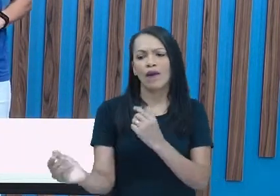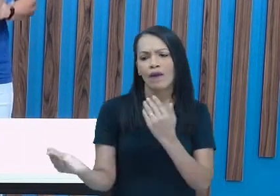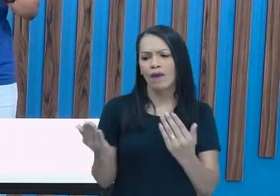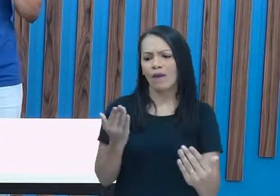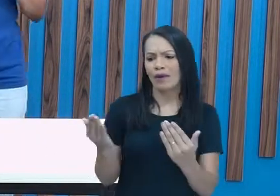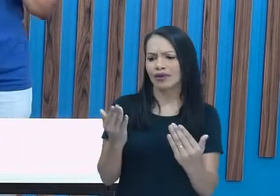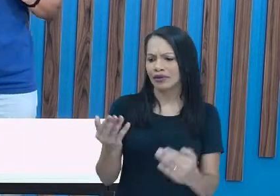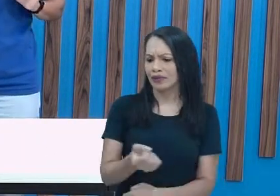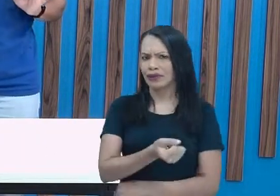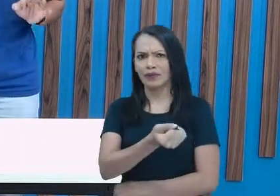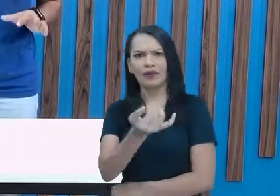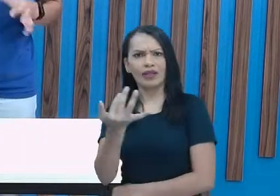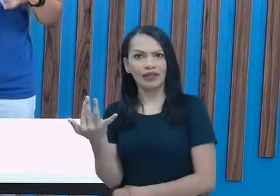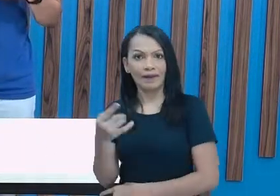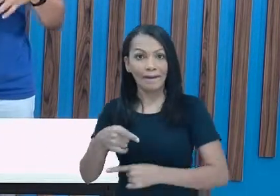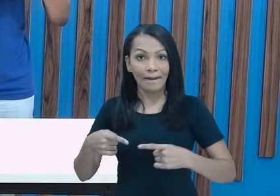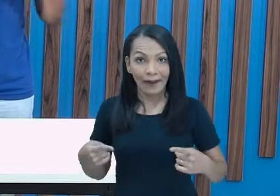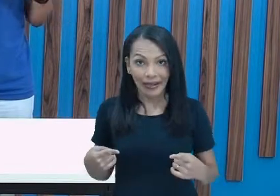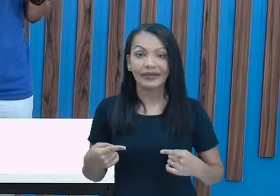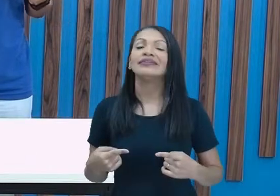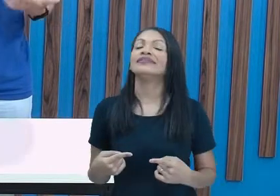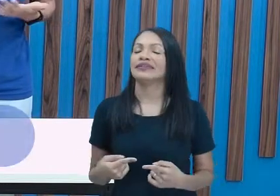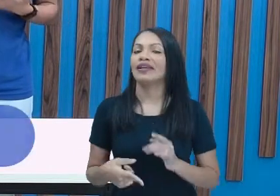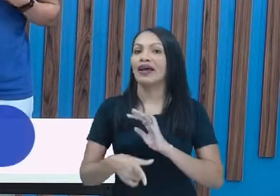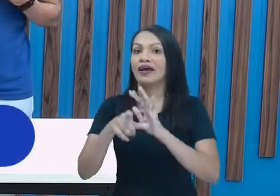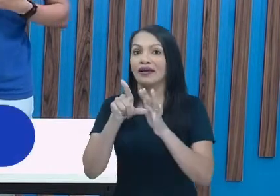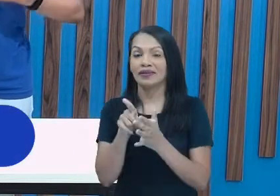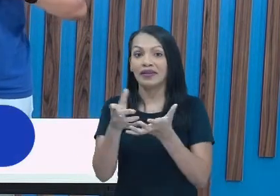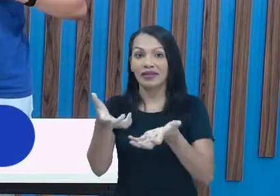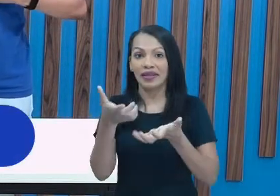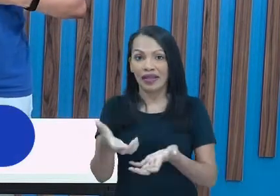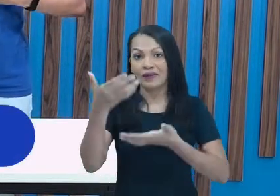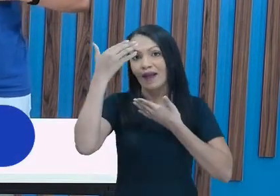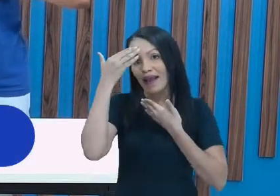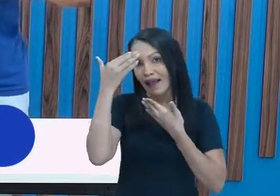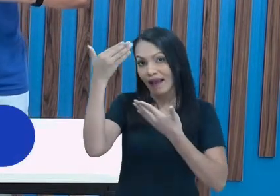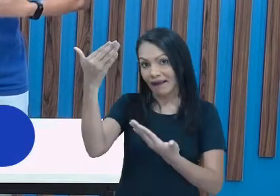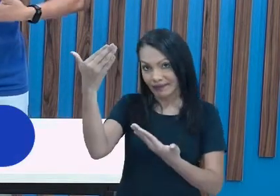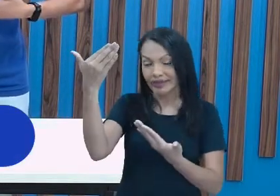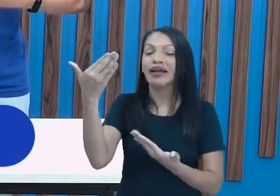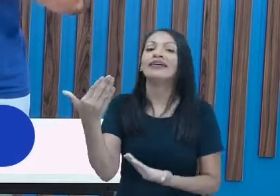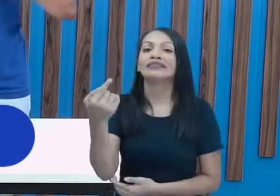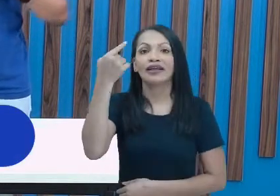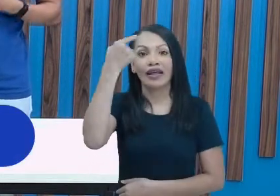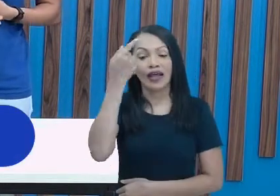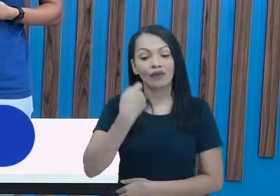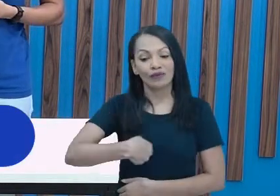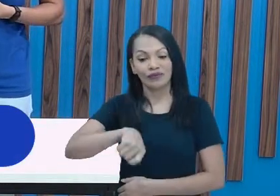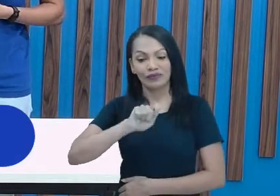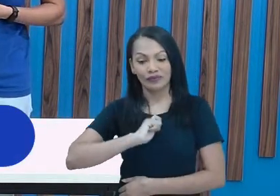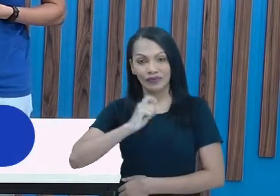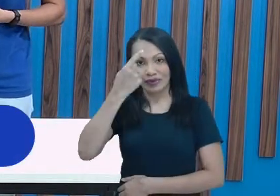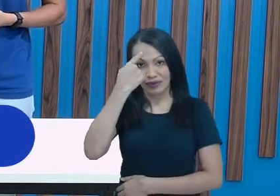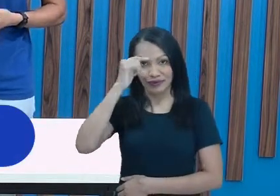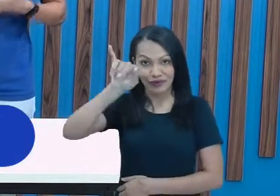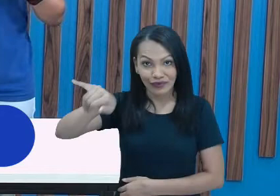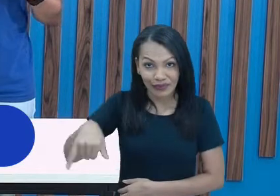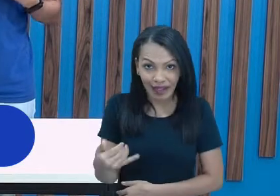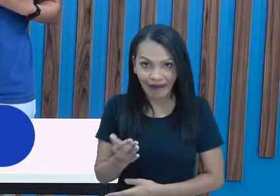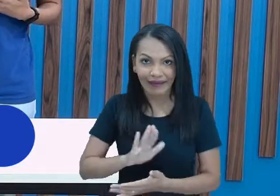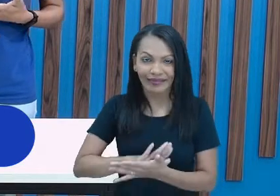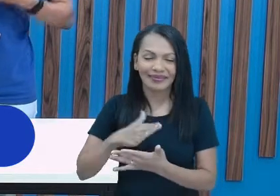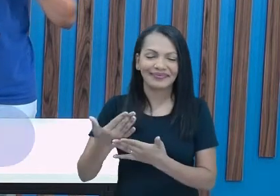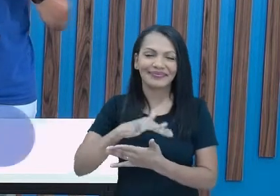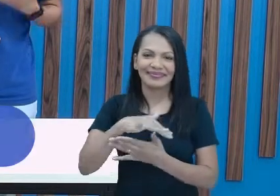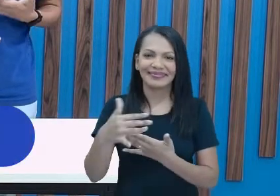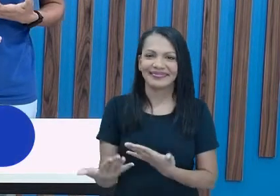quantidades. Mas antes eu quero agradecer, dar um muito obrigada, Jéssica, por deixar a minha